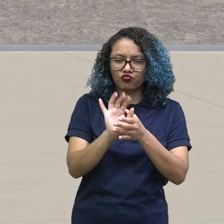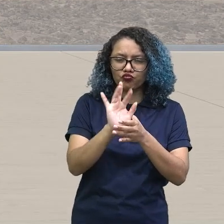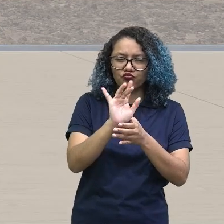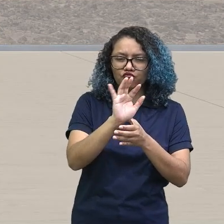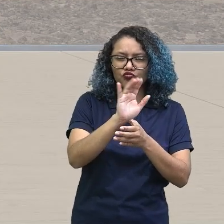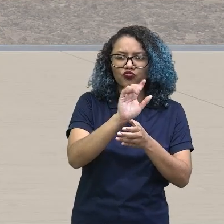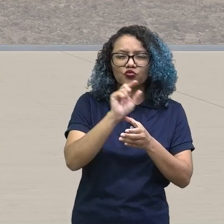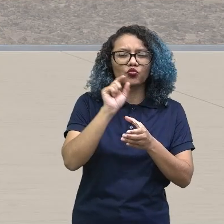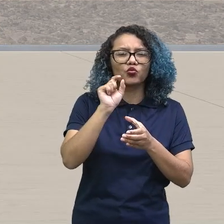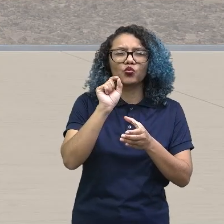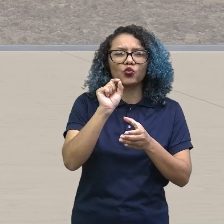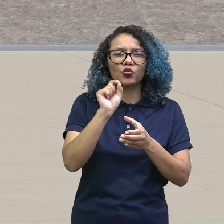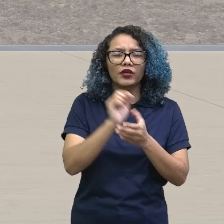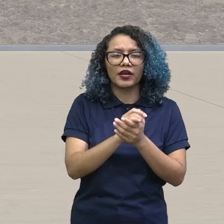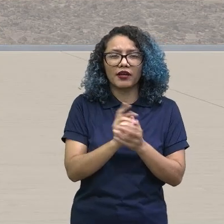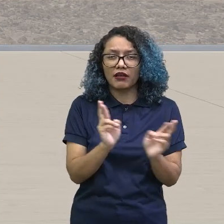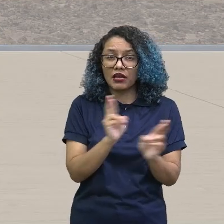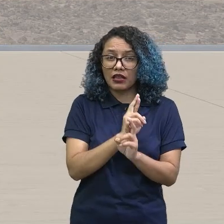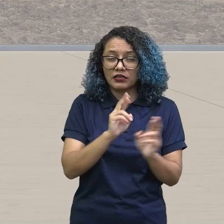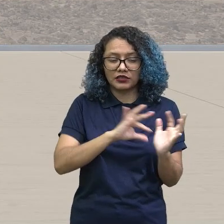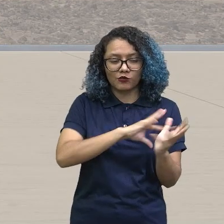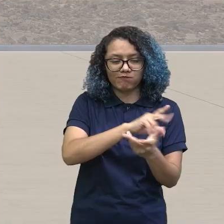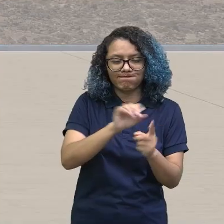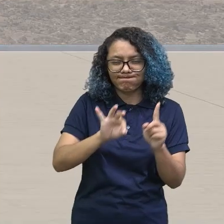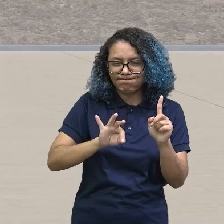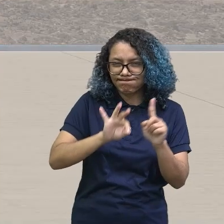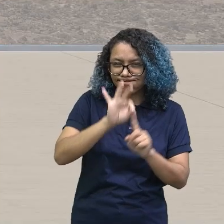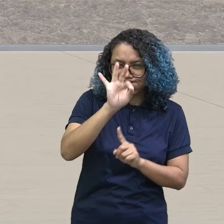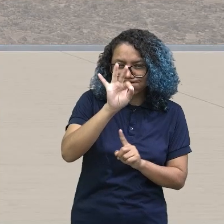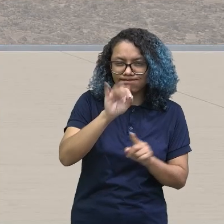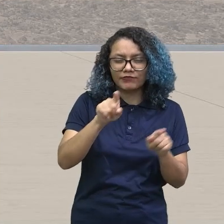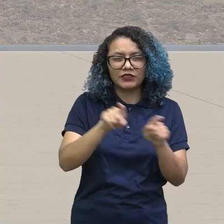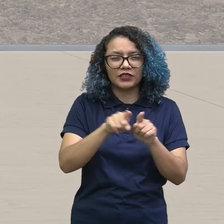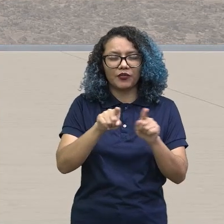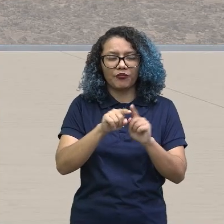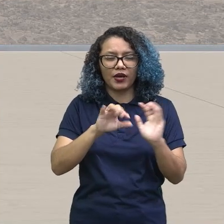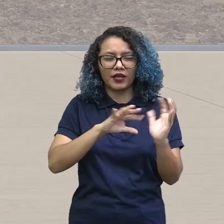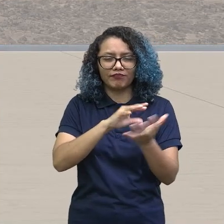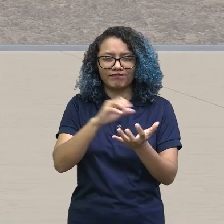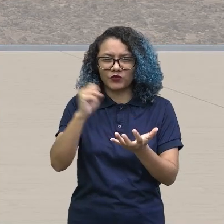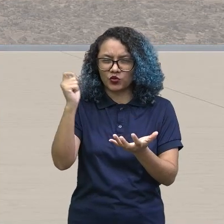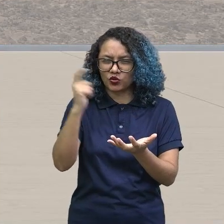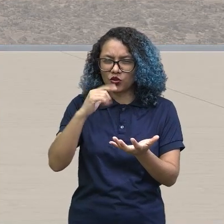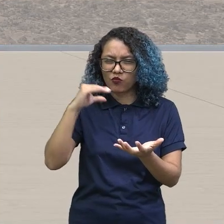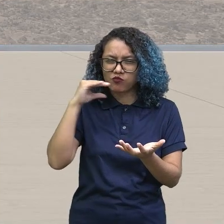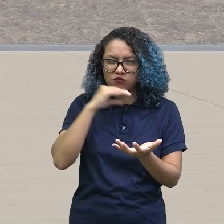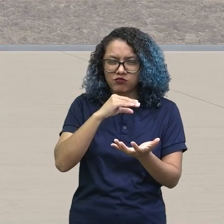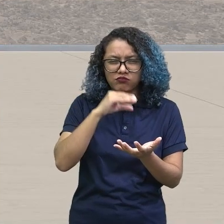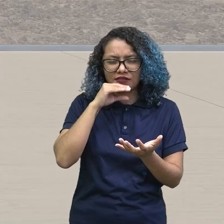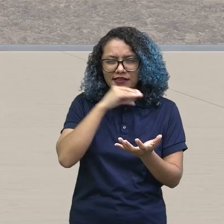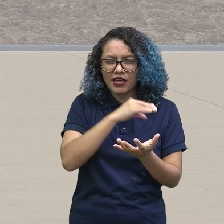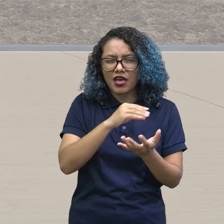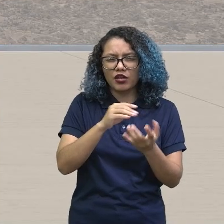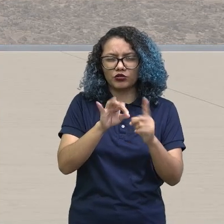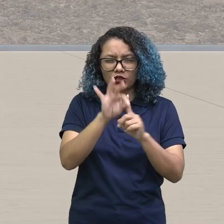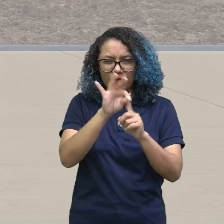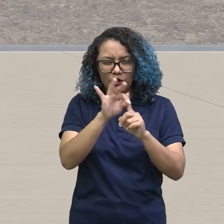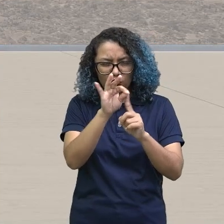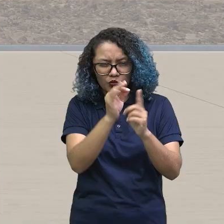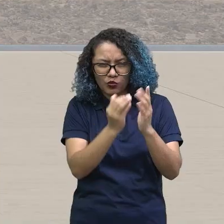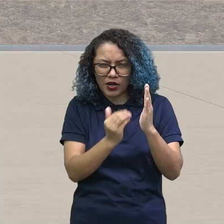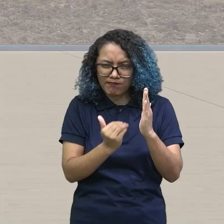está relacionada com aquecimento global, com o efeito estufa, com aumento da temperatura que causam